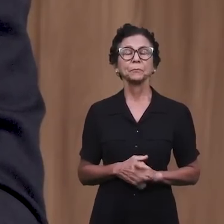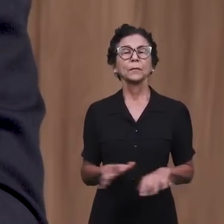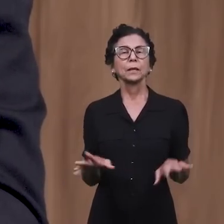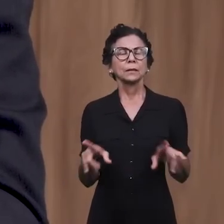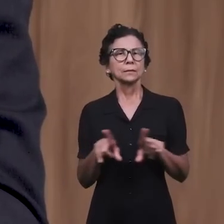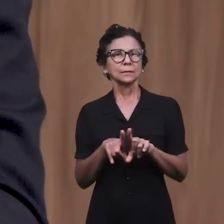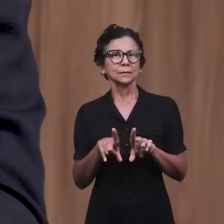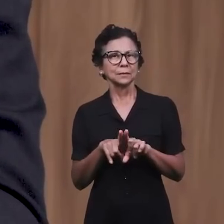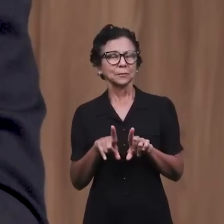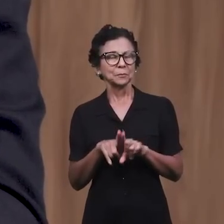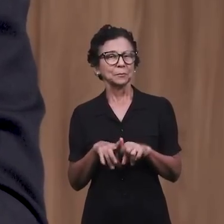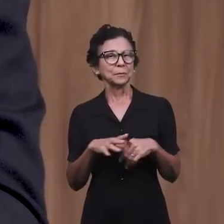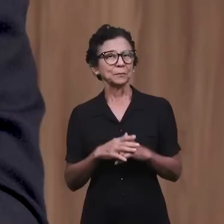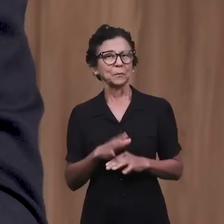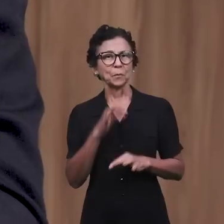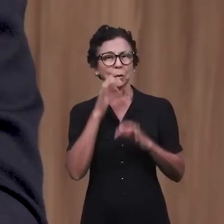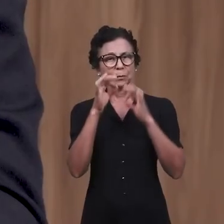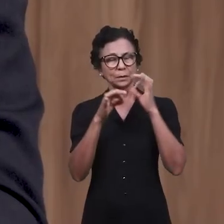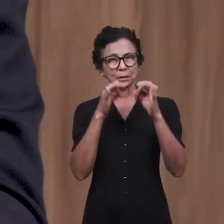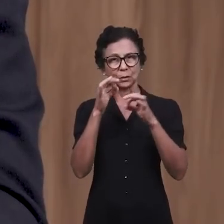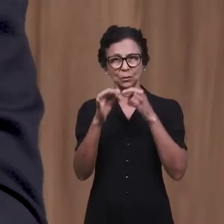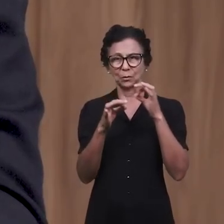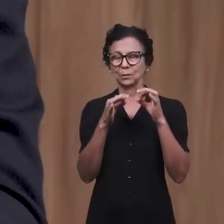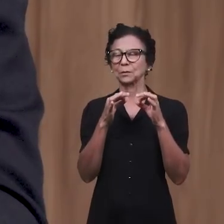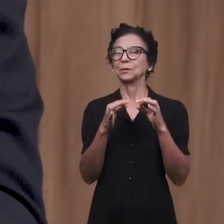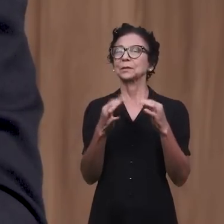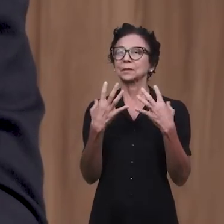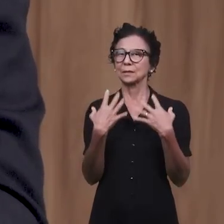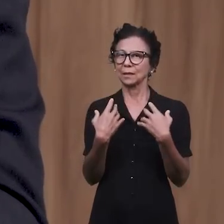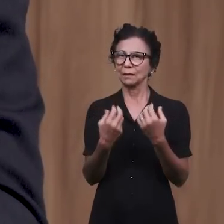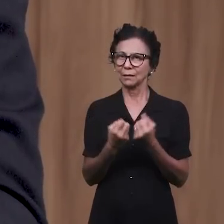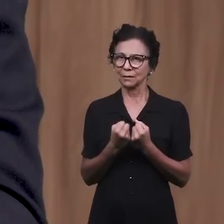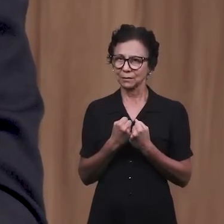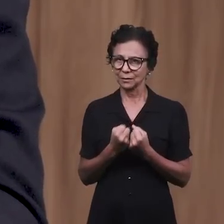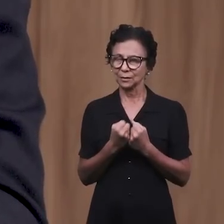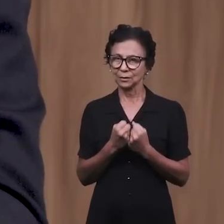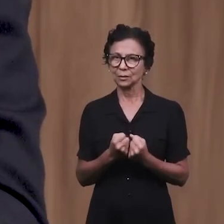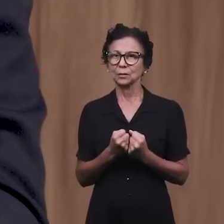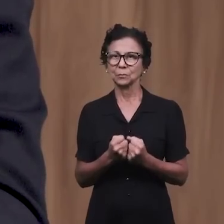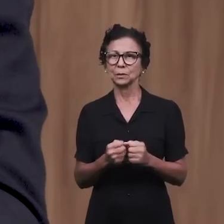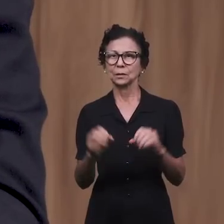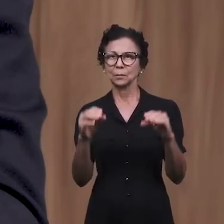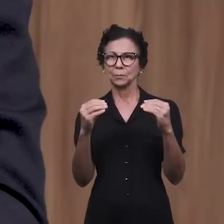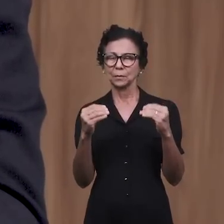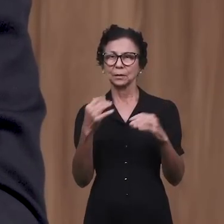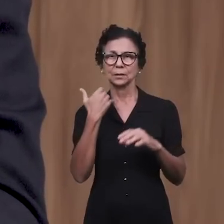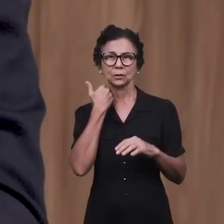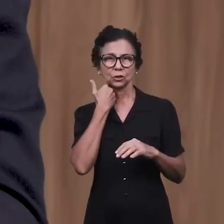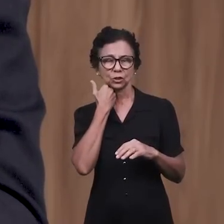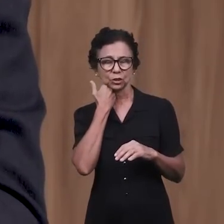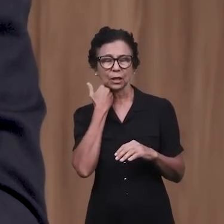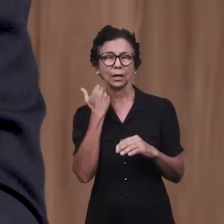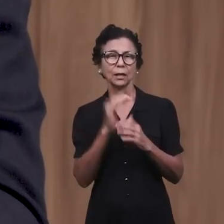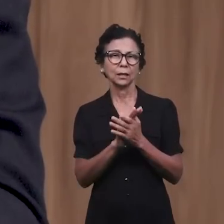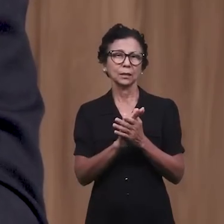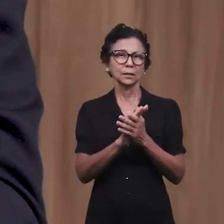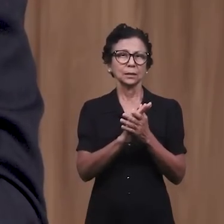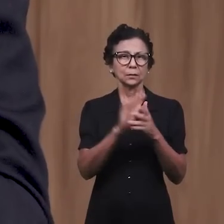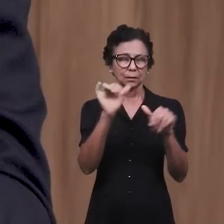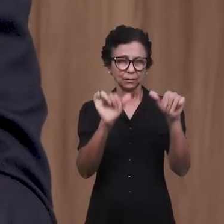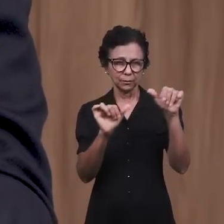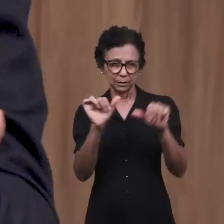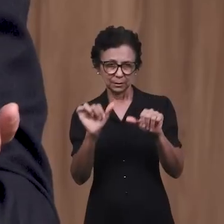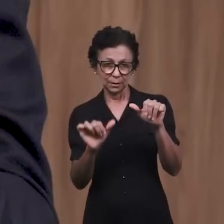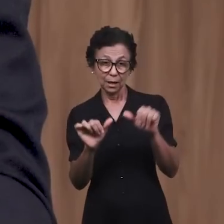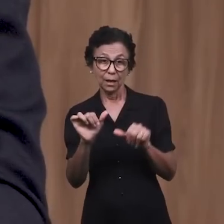aceitamos sugestões, né? Coloca a sua sugestão no chat, nós examinamos e fazemos às vezes até algumas colocações que